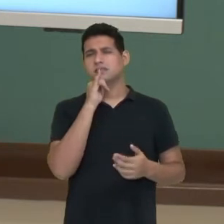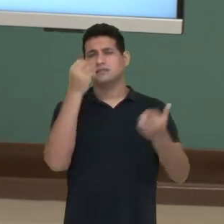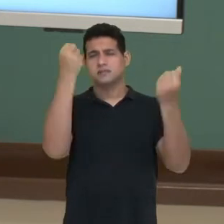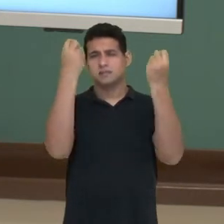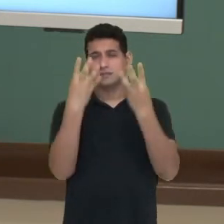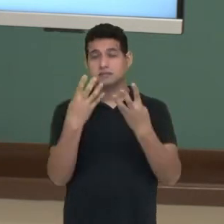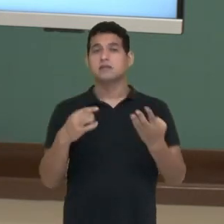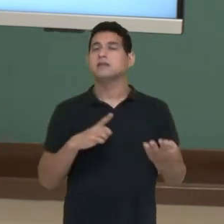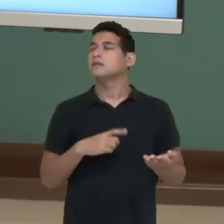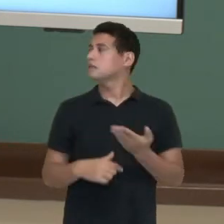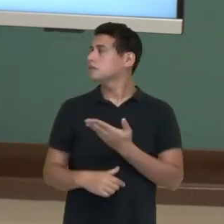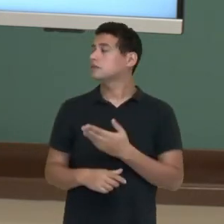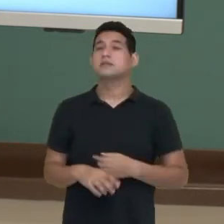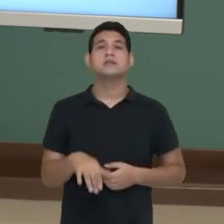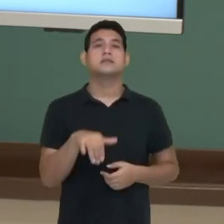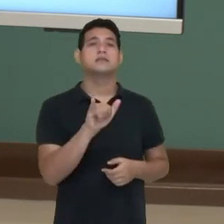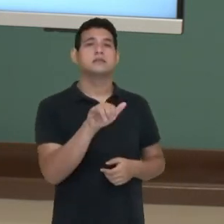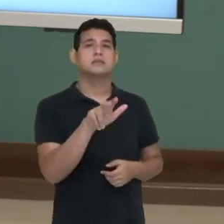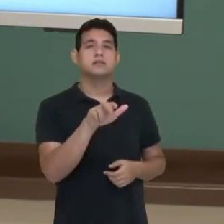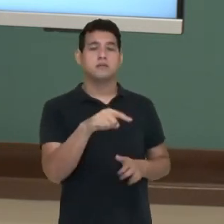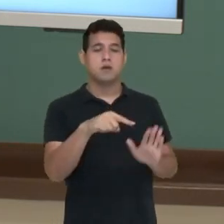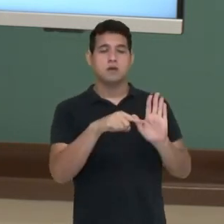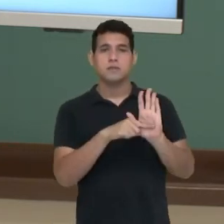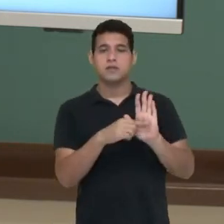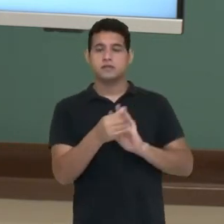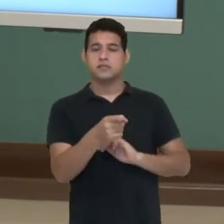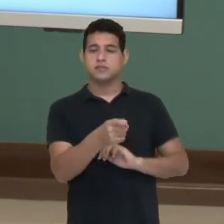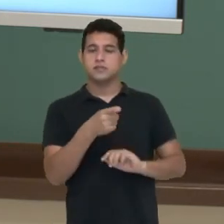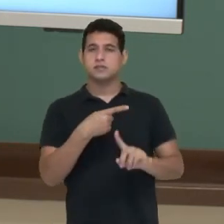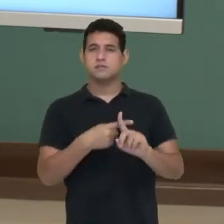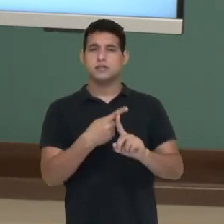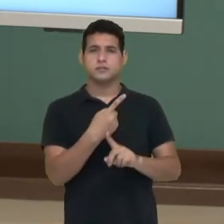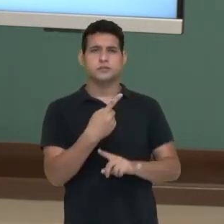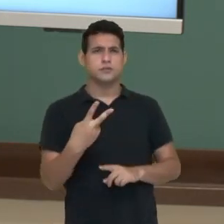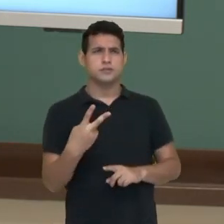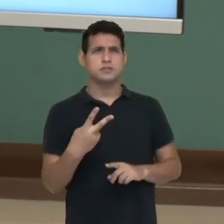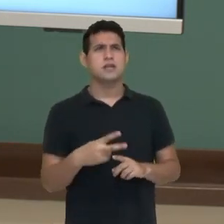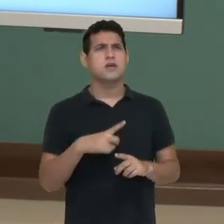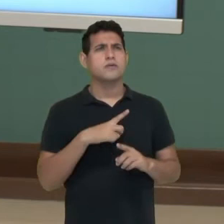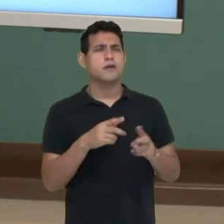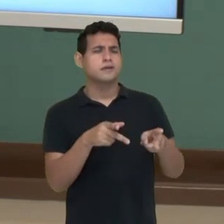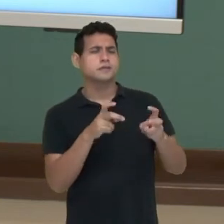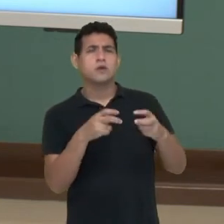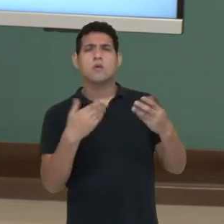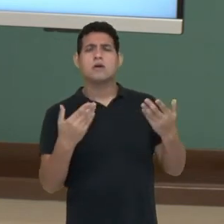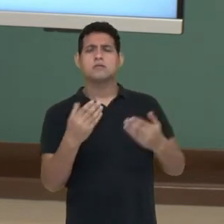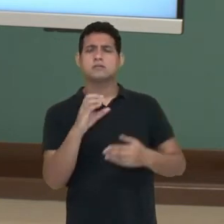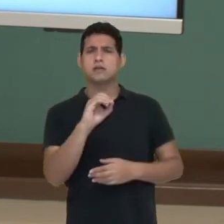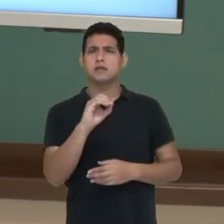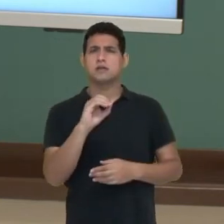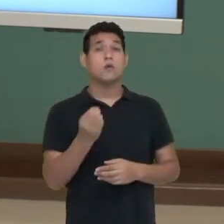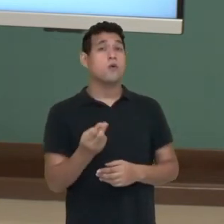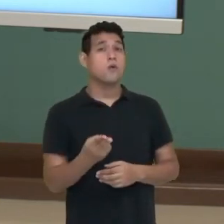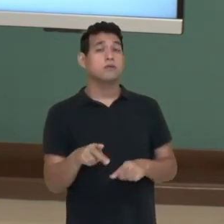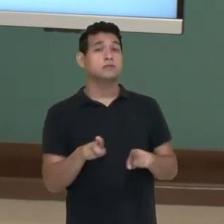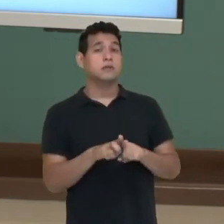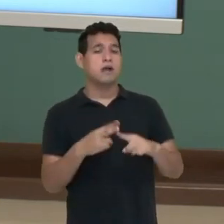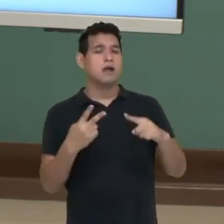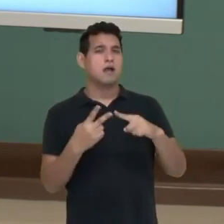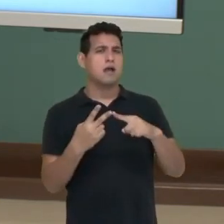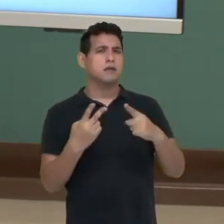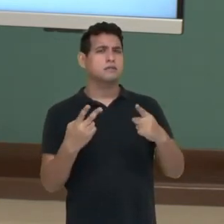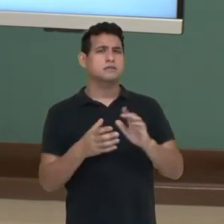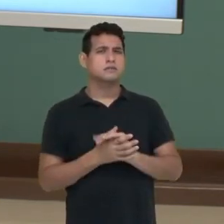tiver essa função y igual a menos 6x mais 12 e eu quero determinar o zero ou a raiz dessa